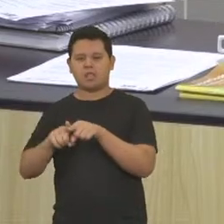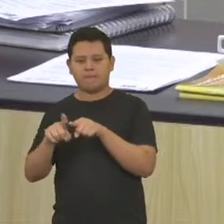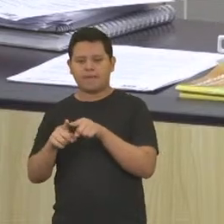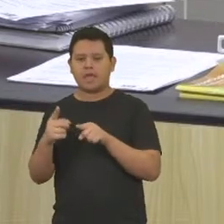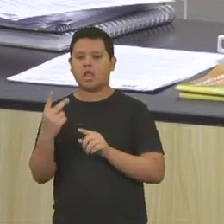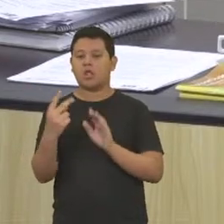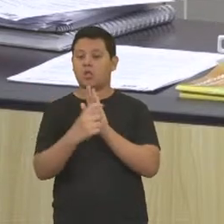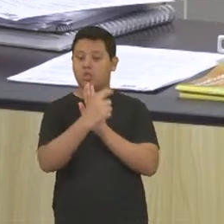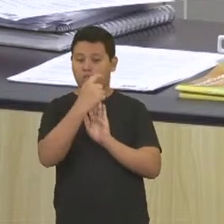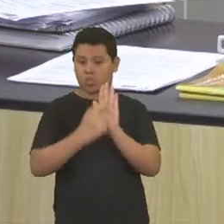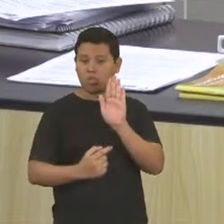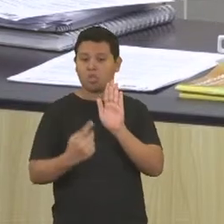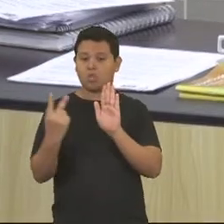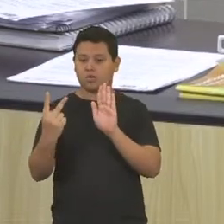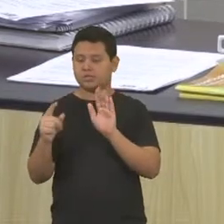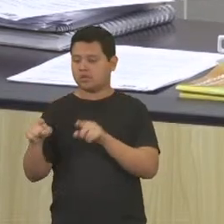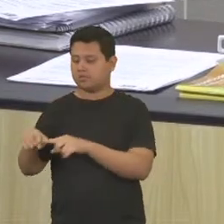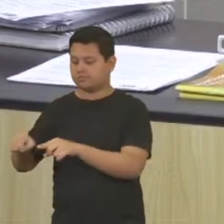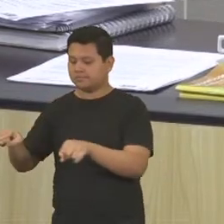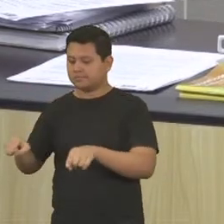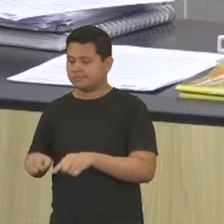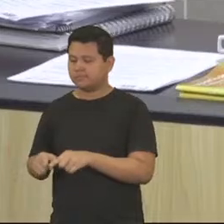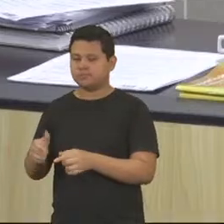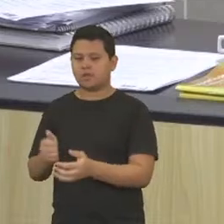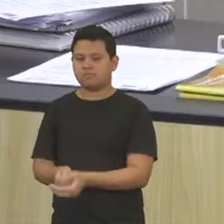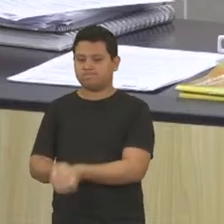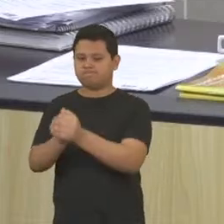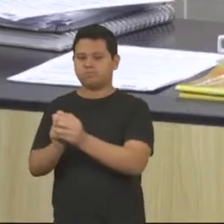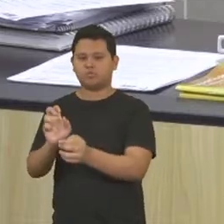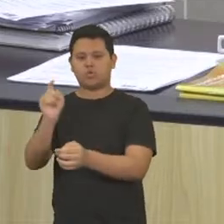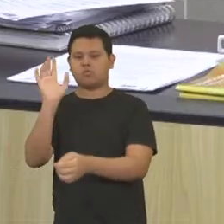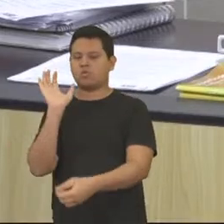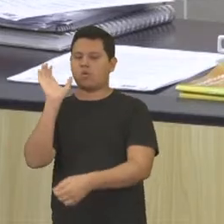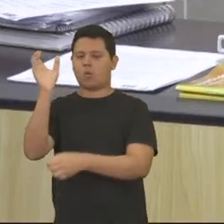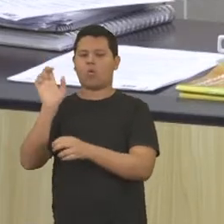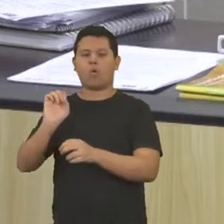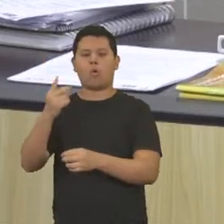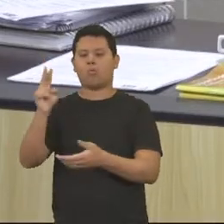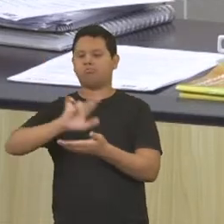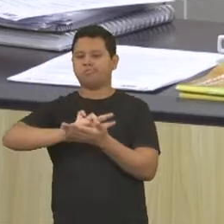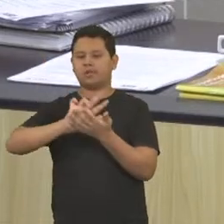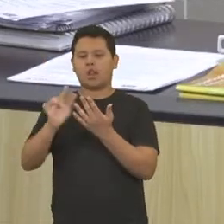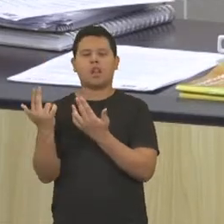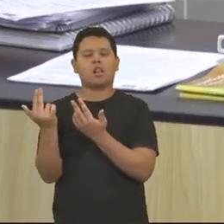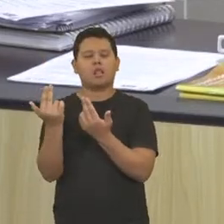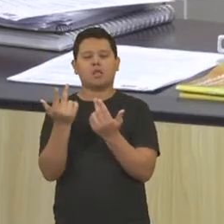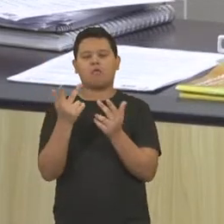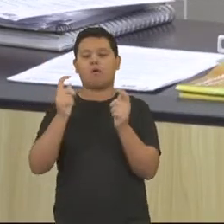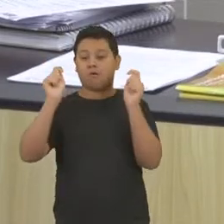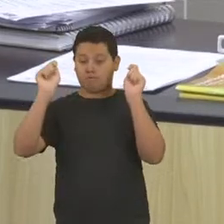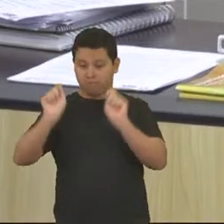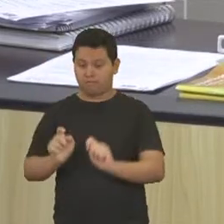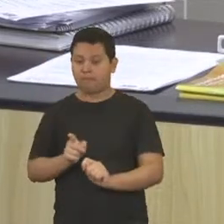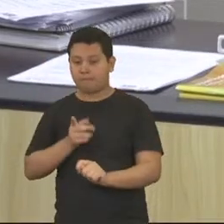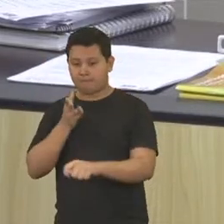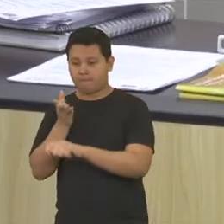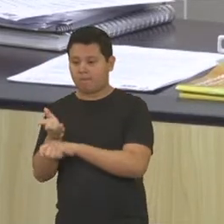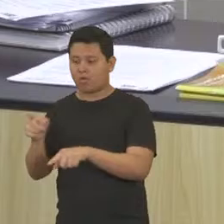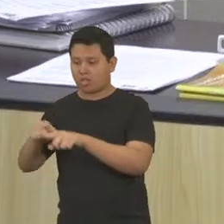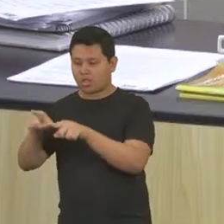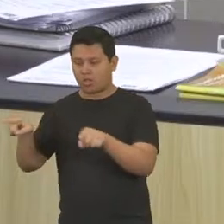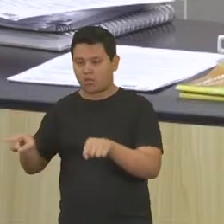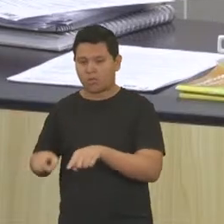2. Quadras de futsal, basquete, vôlei e modalidades similares cobertas ou ao ar